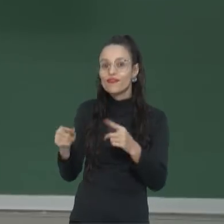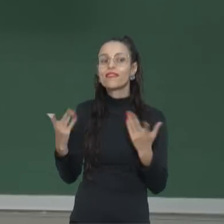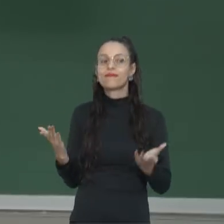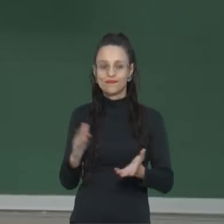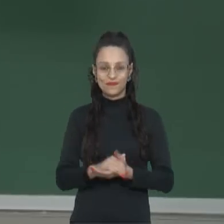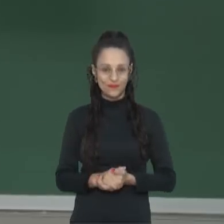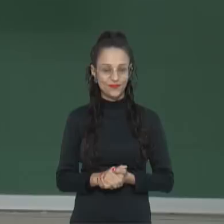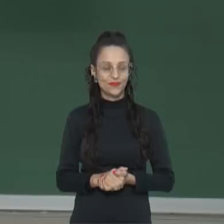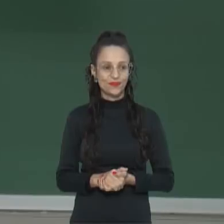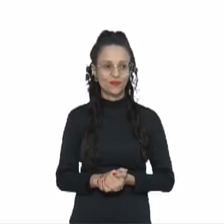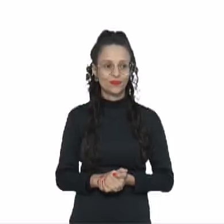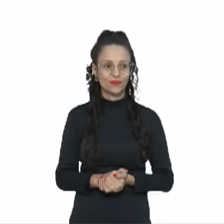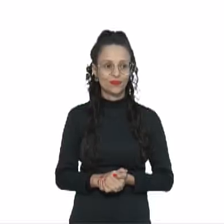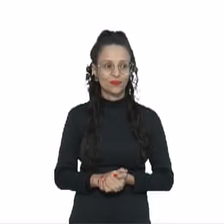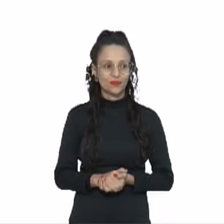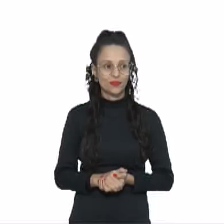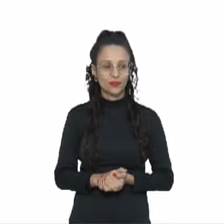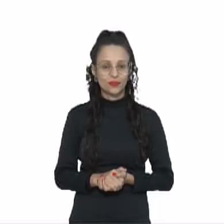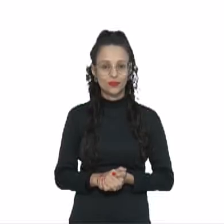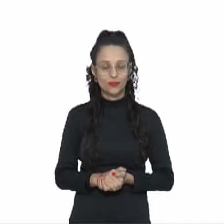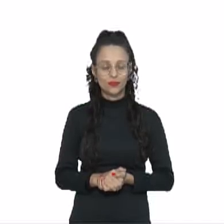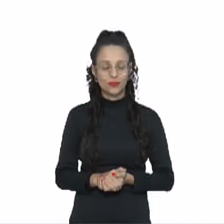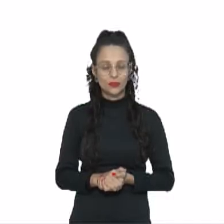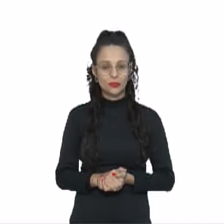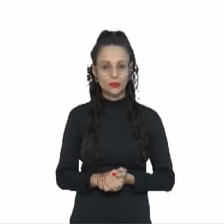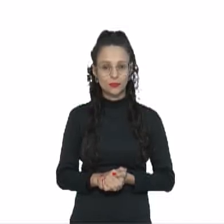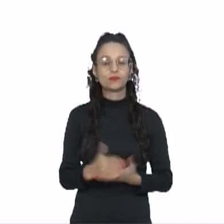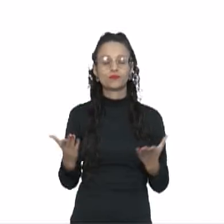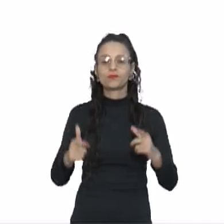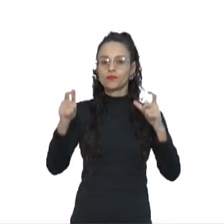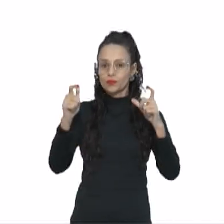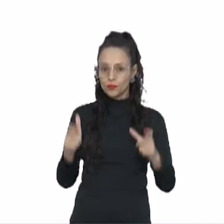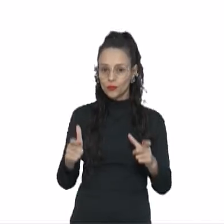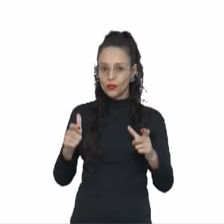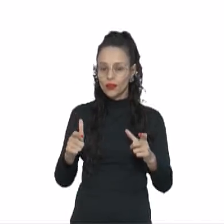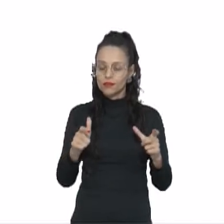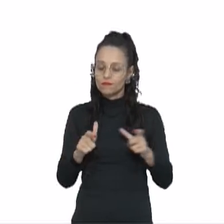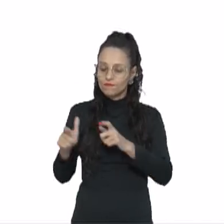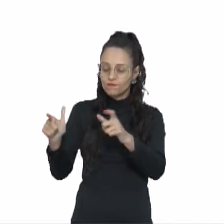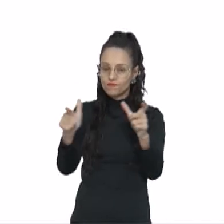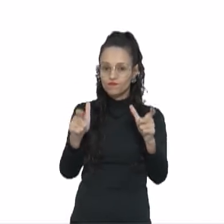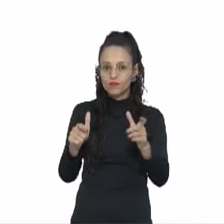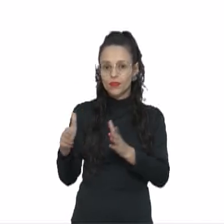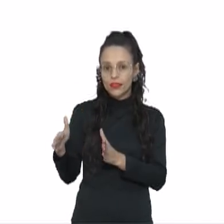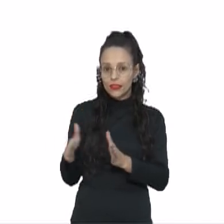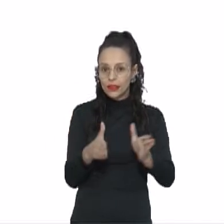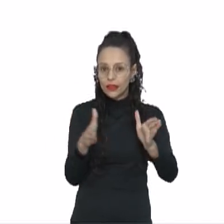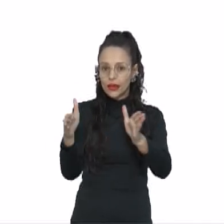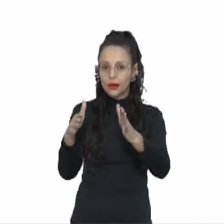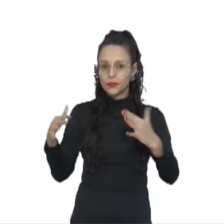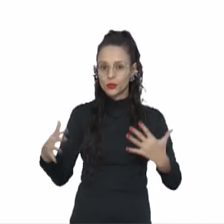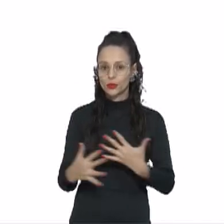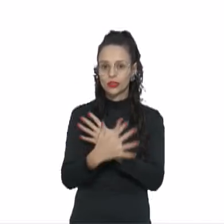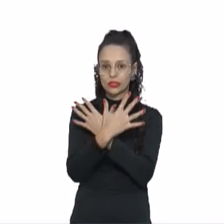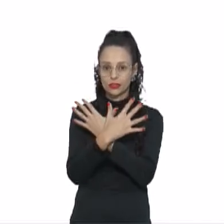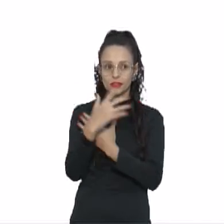altura? Pulmão os caras tinham, né? Localização e origem. Caminhos incas,